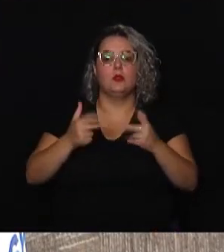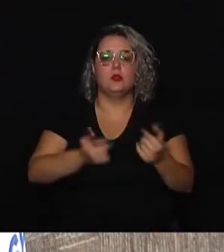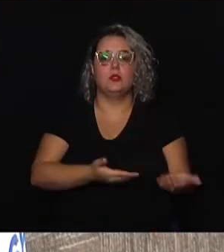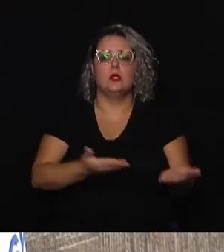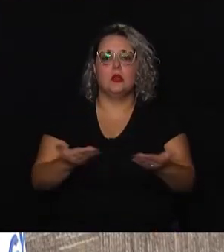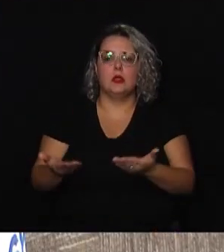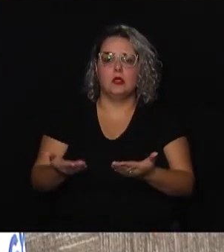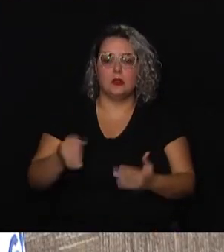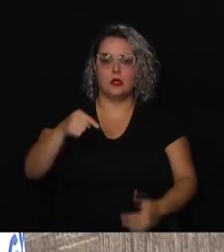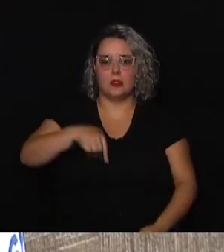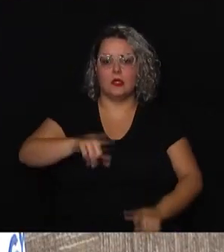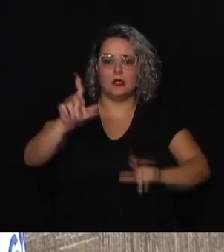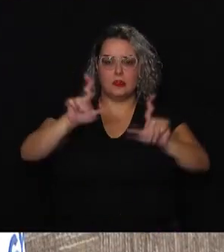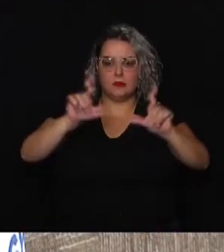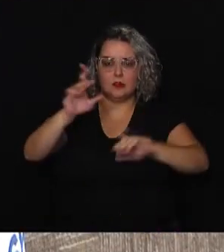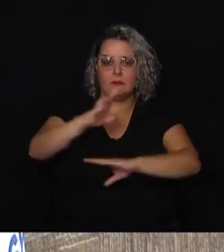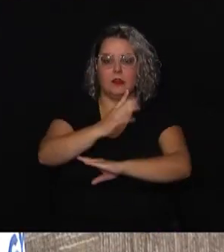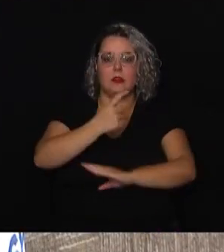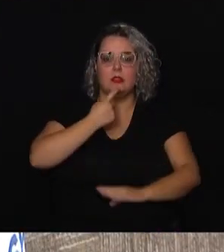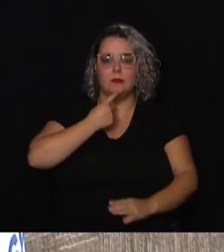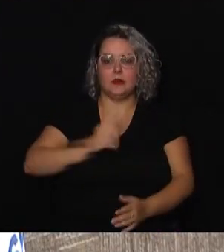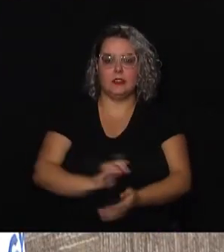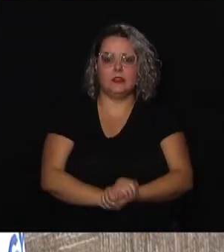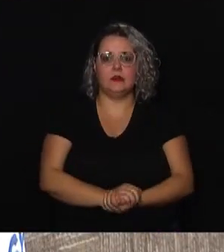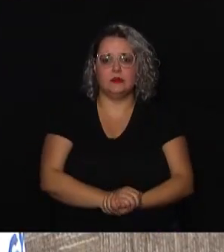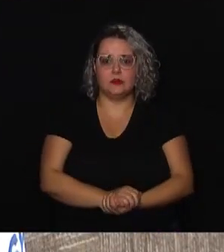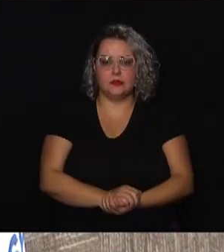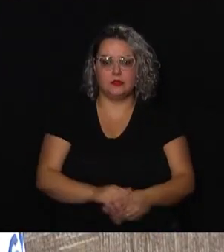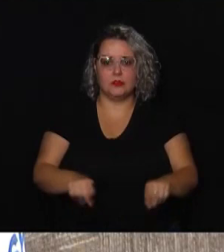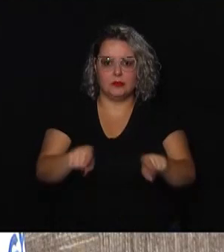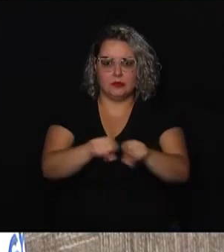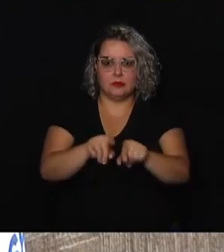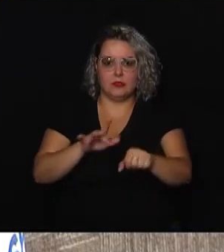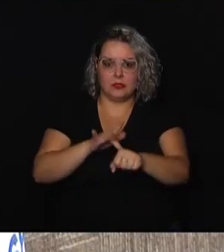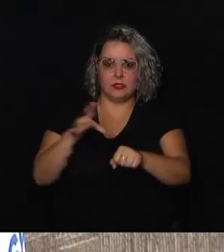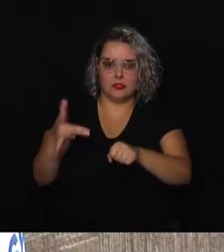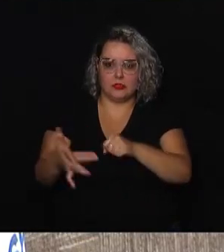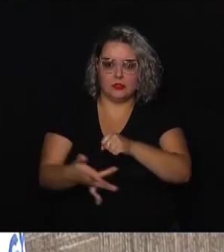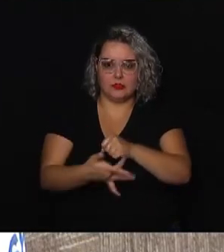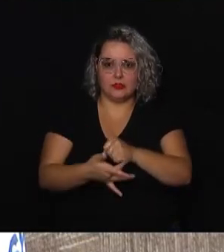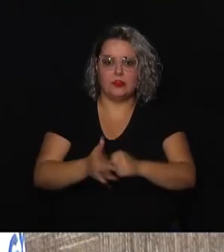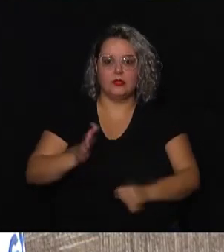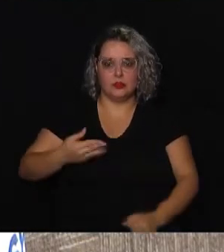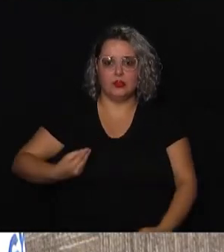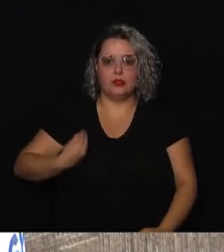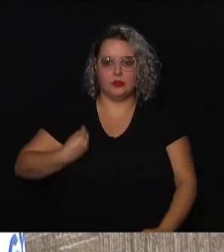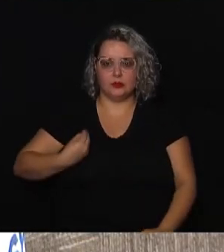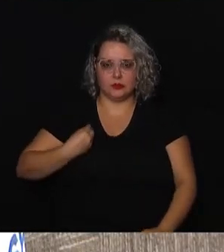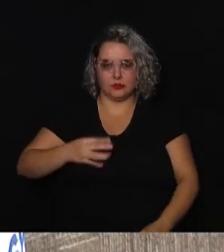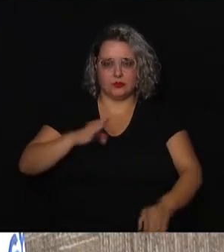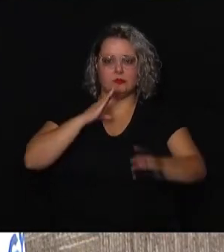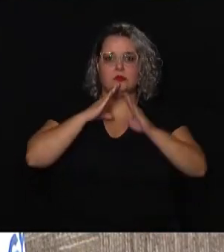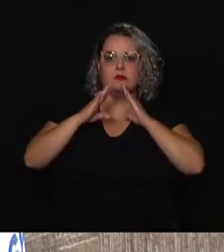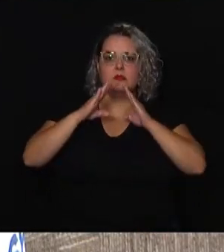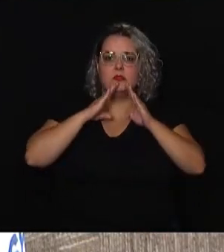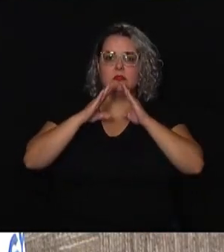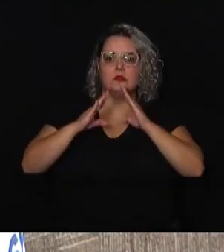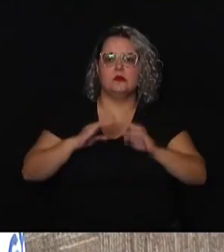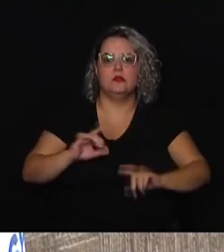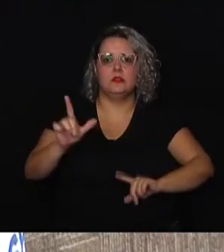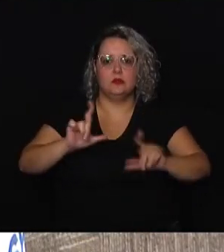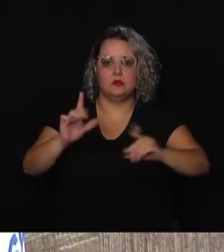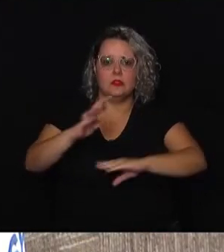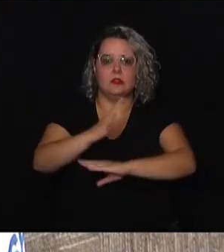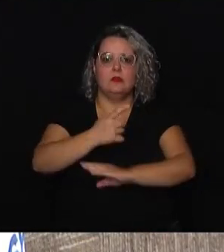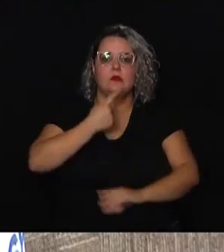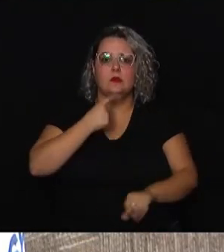apresentação aqui pela tela da TV Câmara, também por meio das nossas redes sociais. A gente já está ao vivo no Facebook da TV Câmara Campinas e também